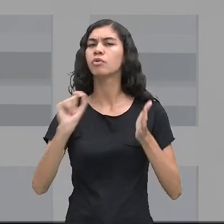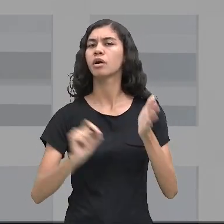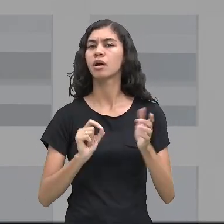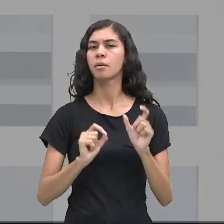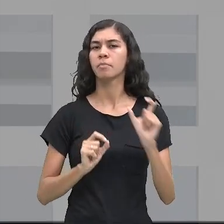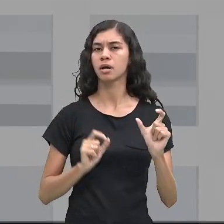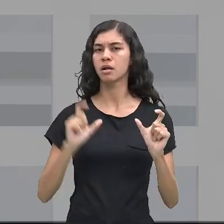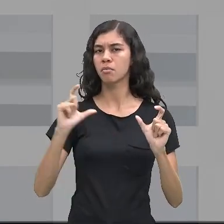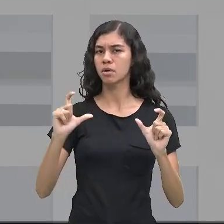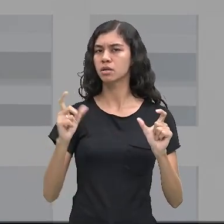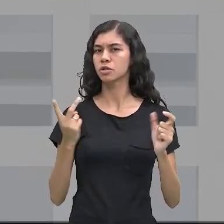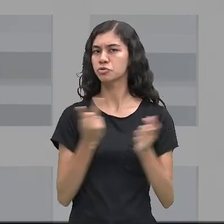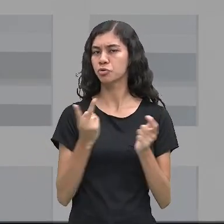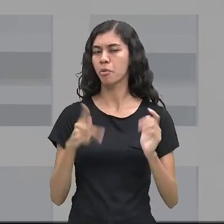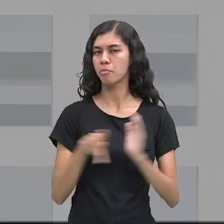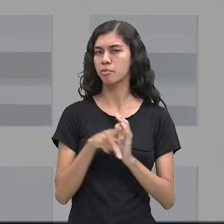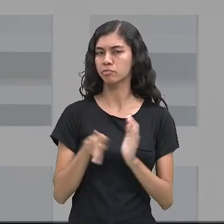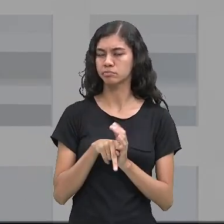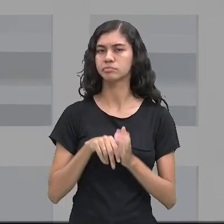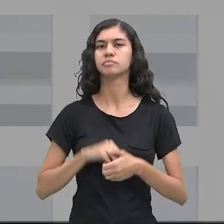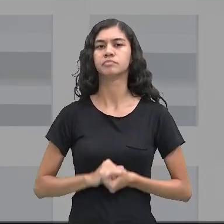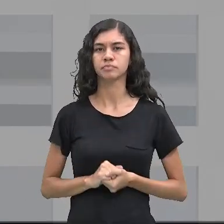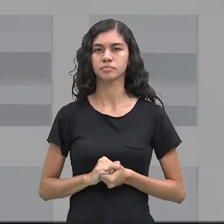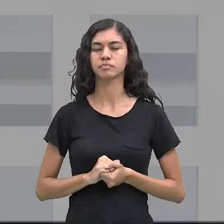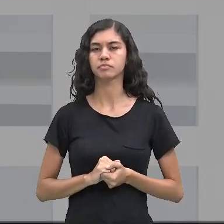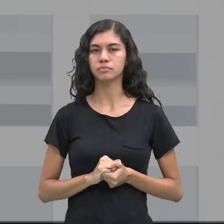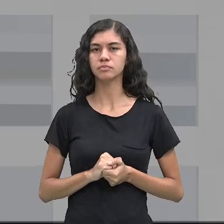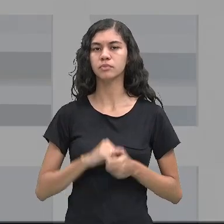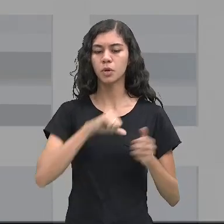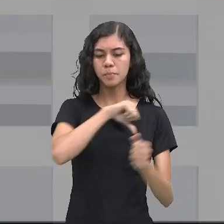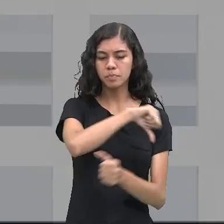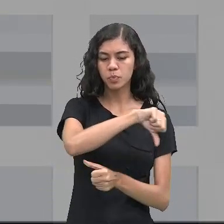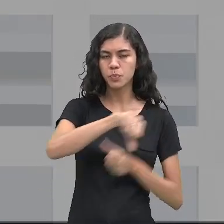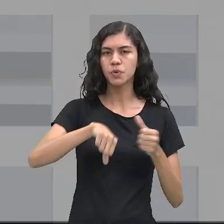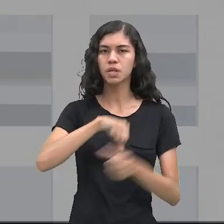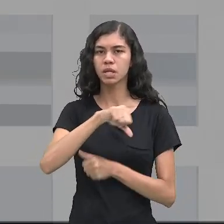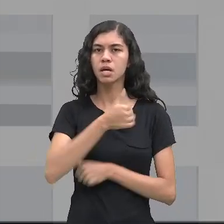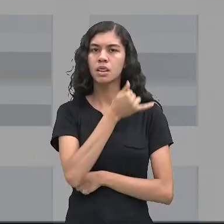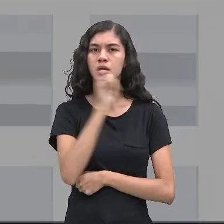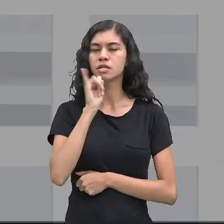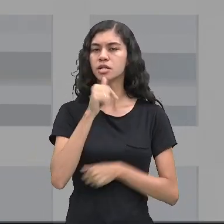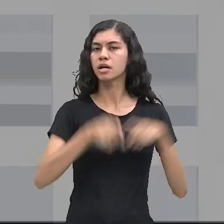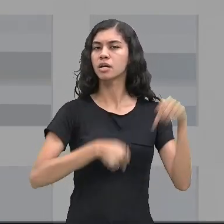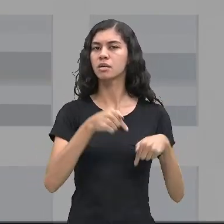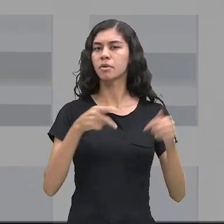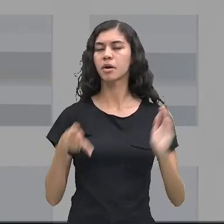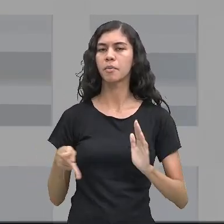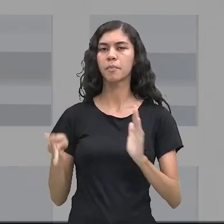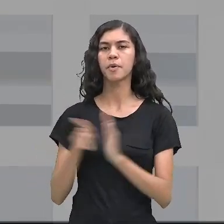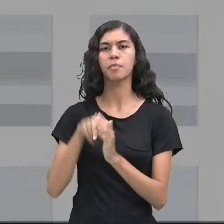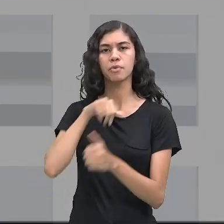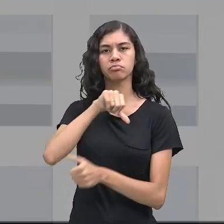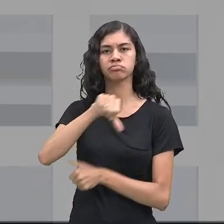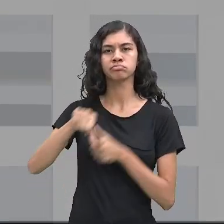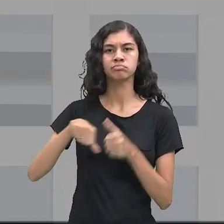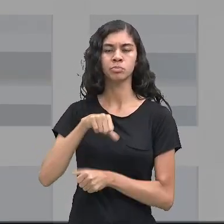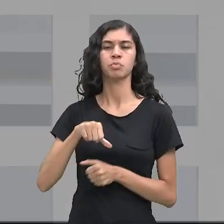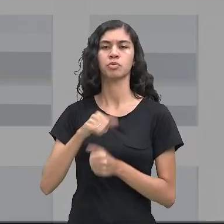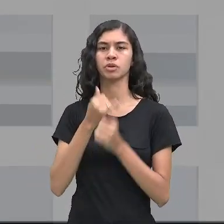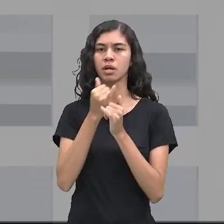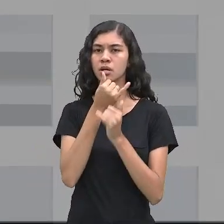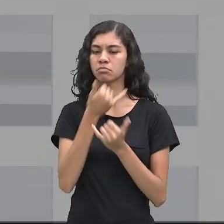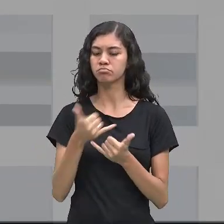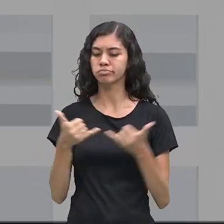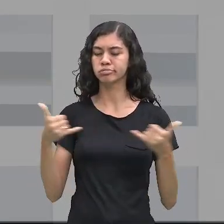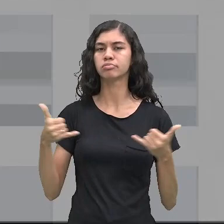pilhas e as baterias. As pilhas transformam energia química em energia elétrica. Por isso que é considerado